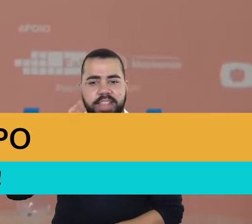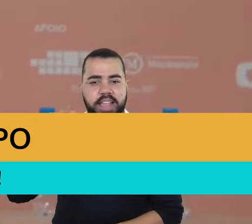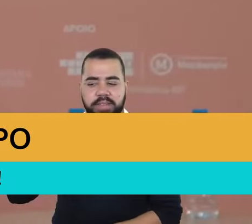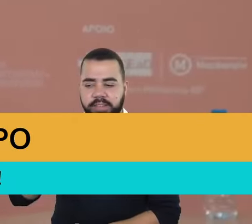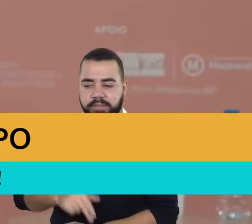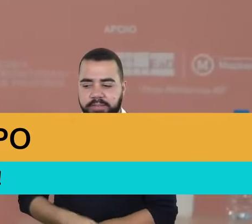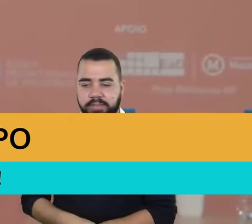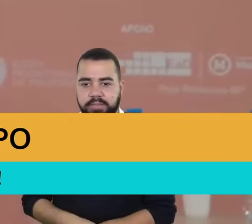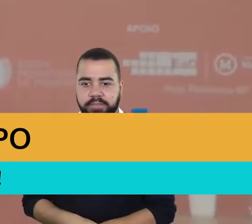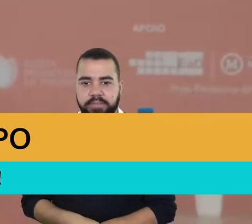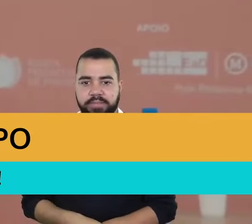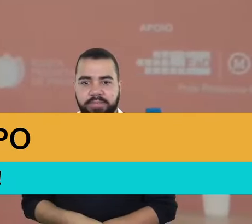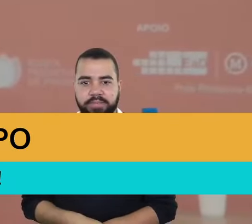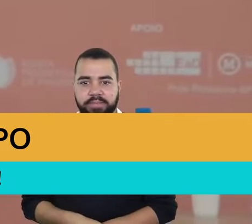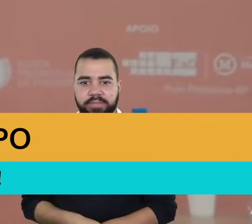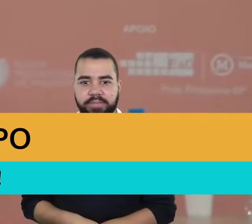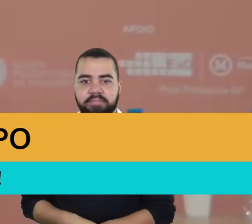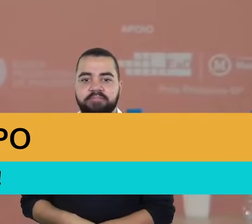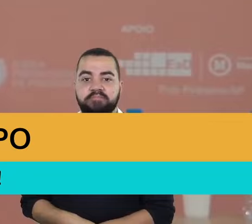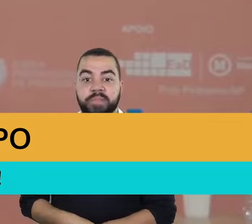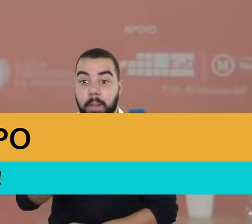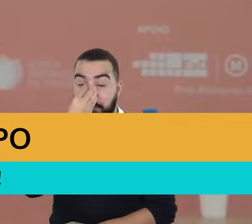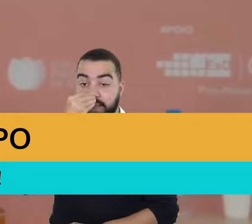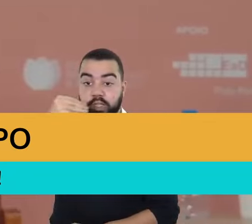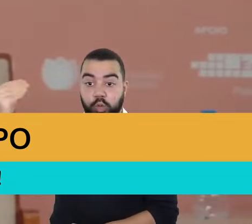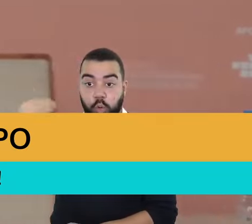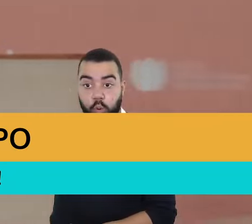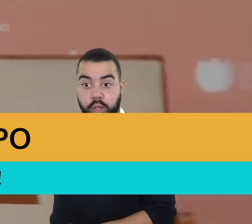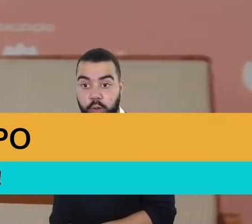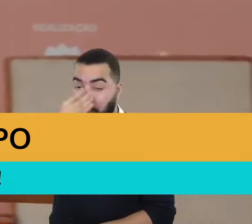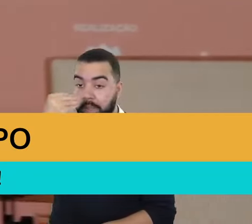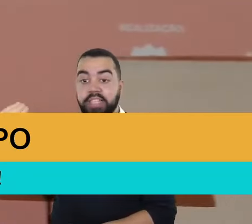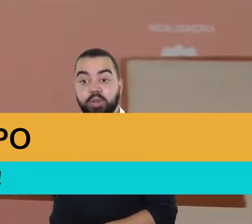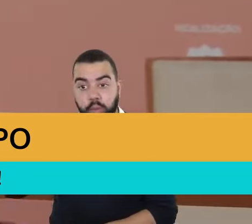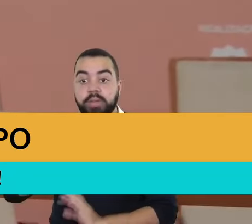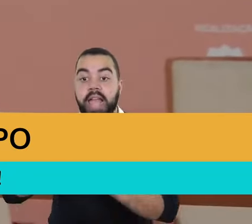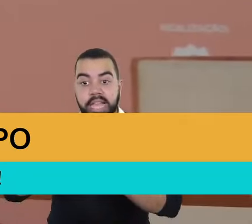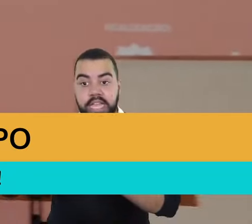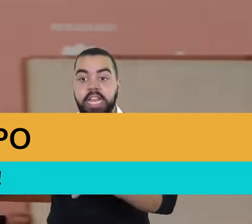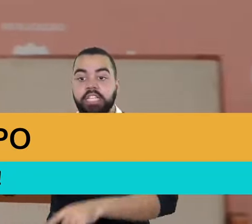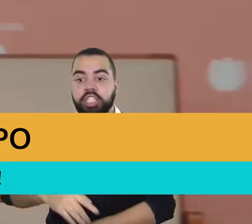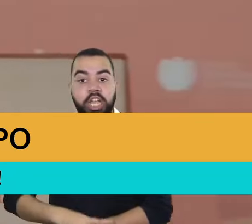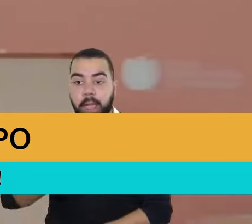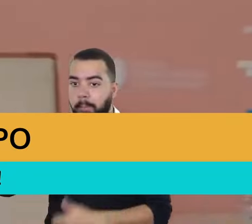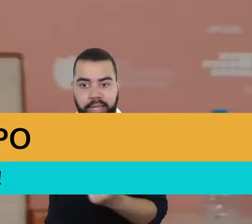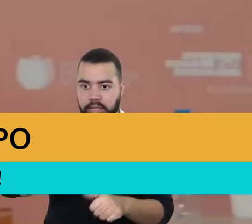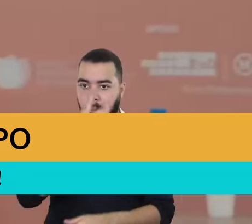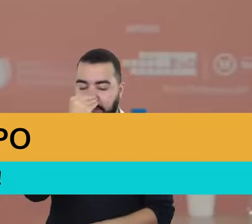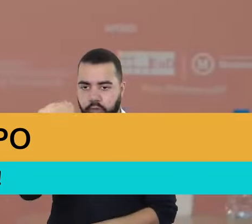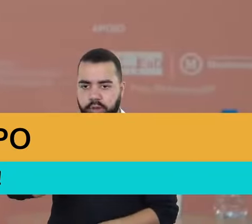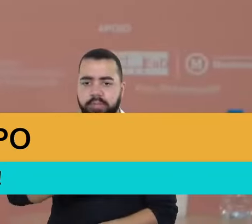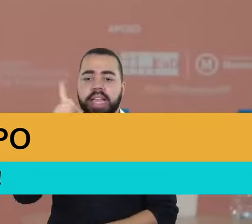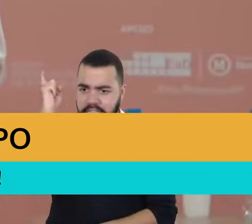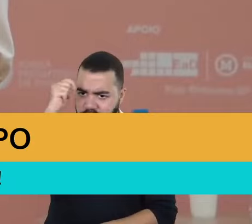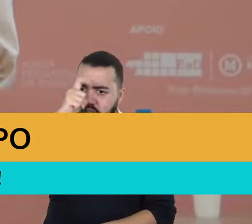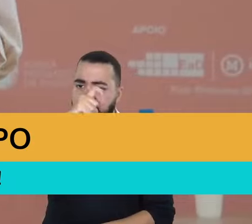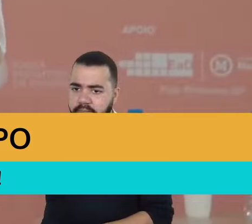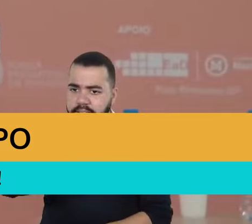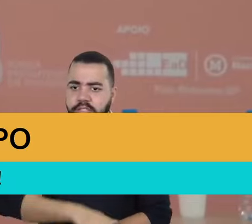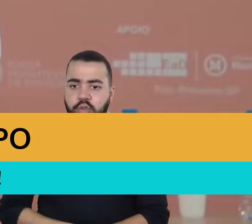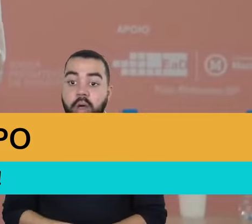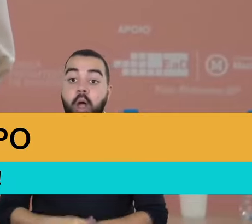gente, era difícil, entendeu? Quase que ela me excluiu da igreja, eu nem era batizada. Entendeu? Mas é complicado. Então,